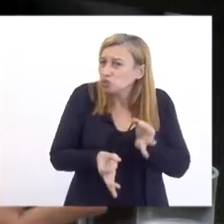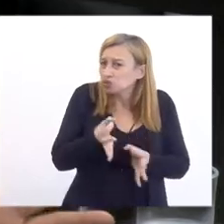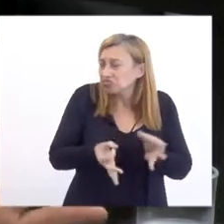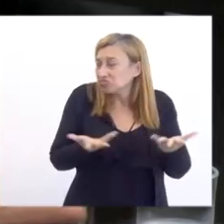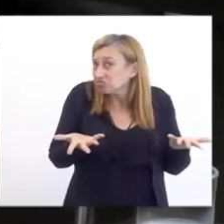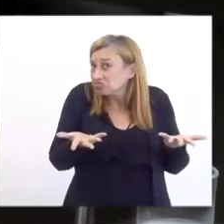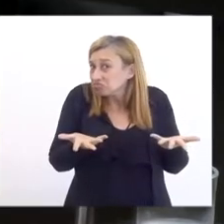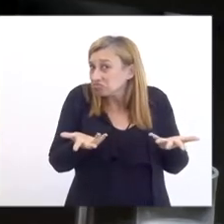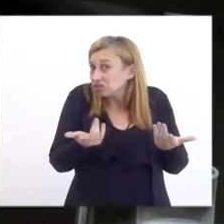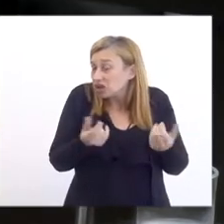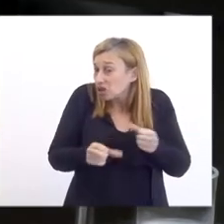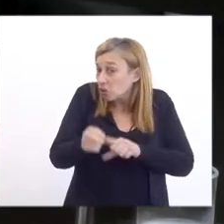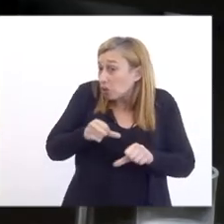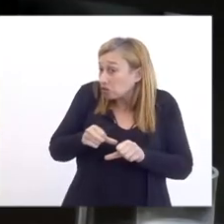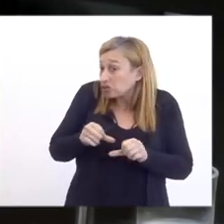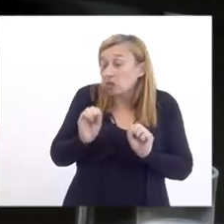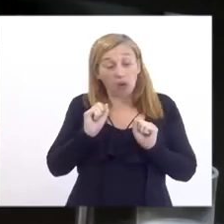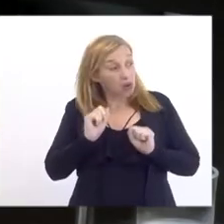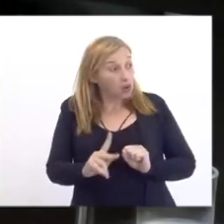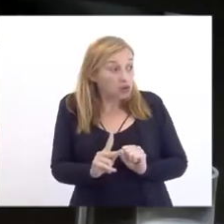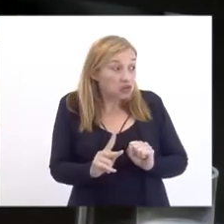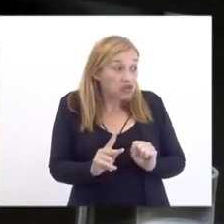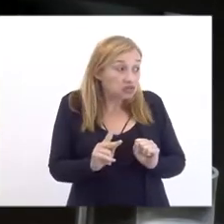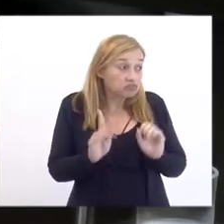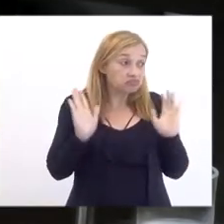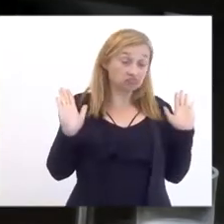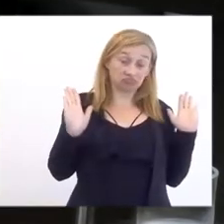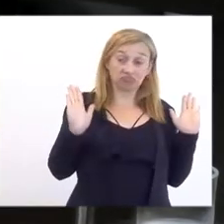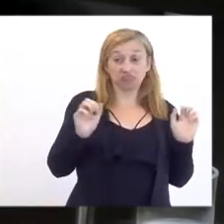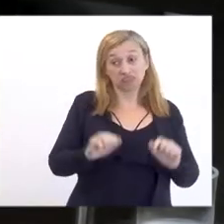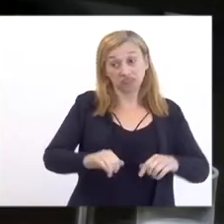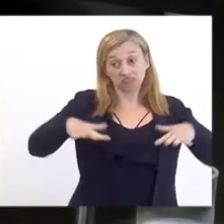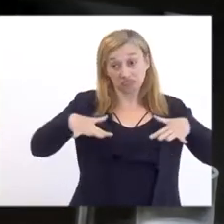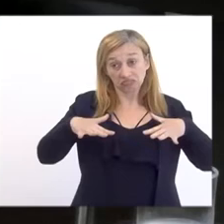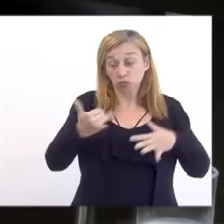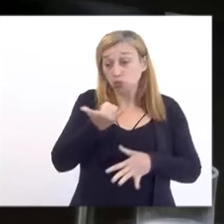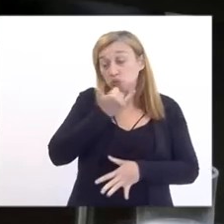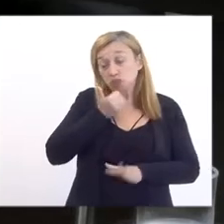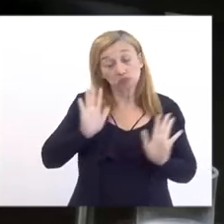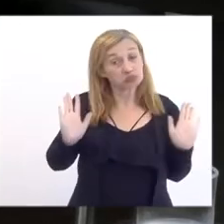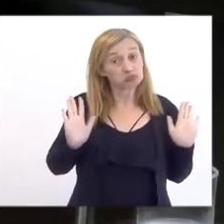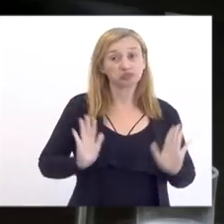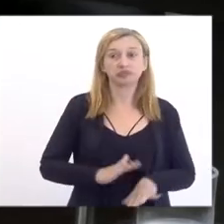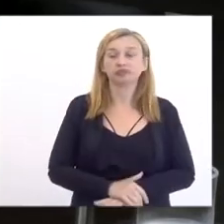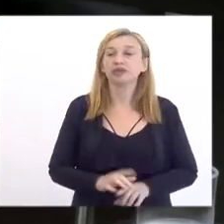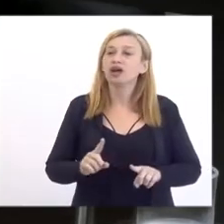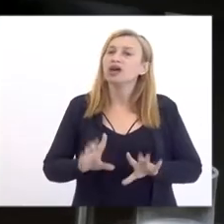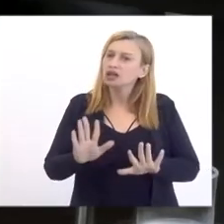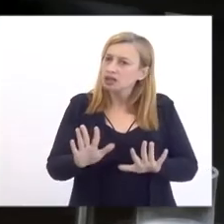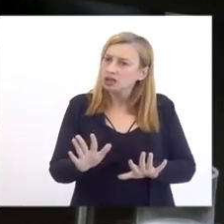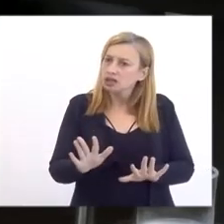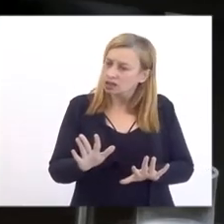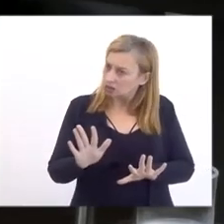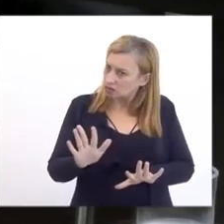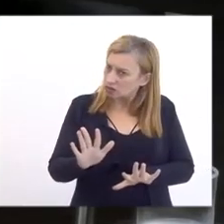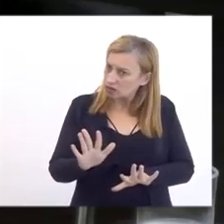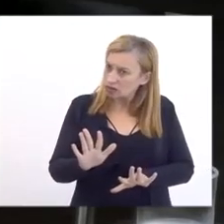Se quiser dar contrário, eu no plenário discuto. Aliás,